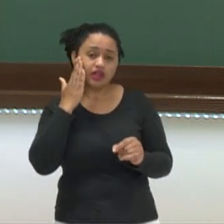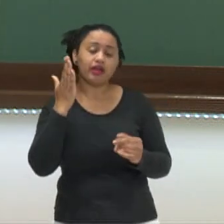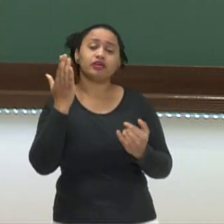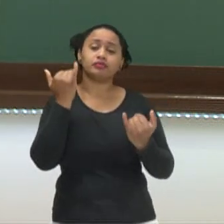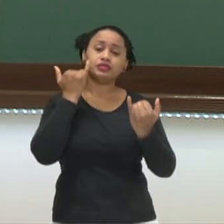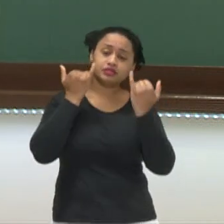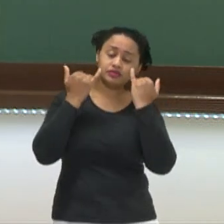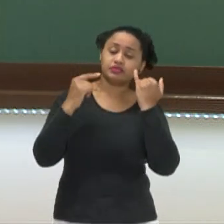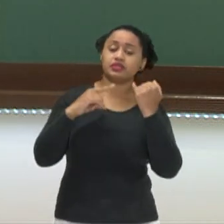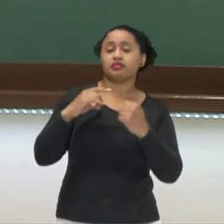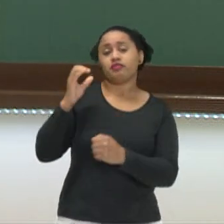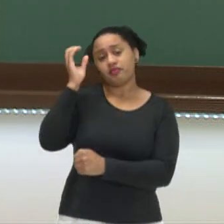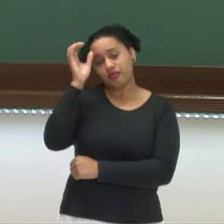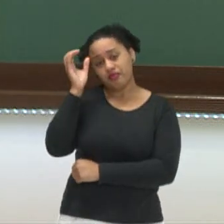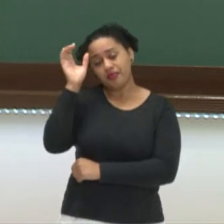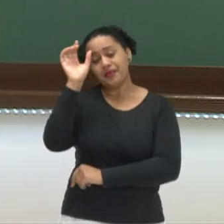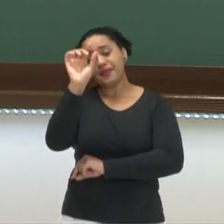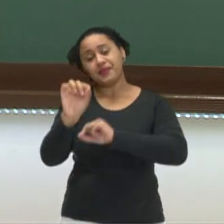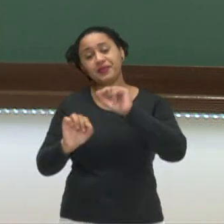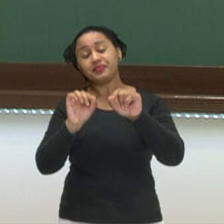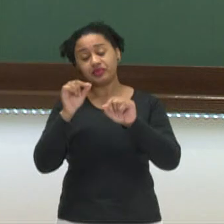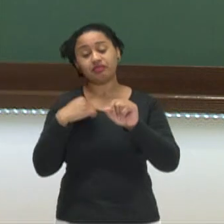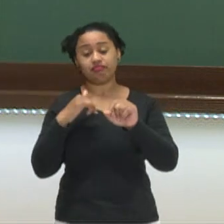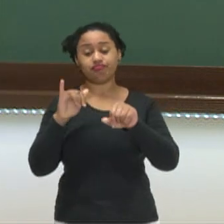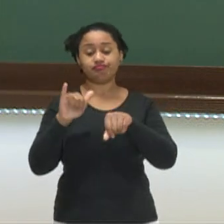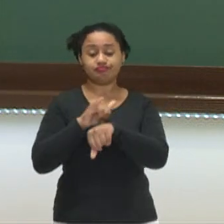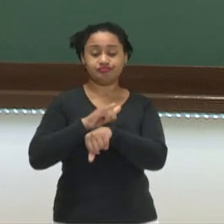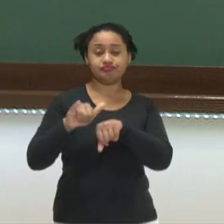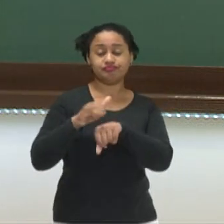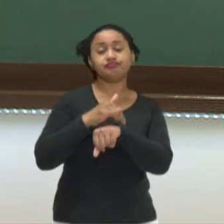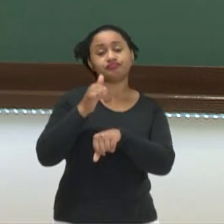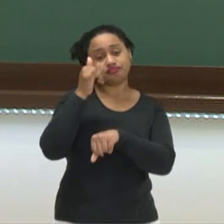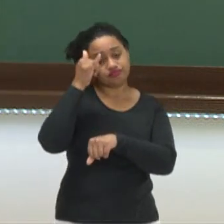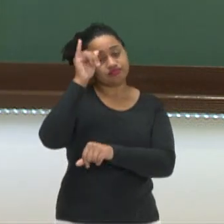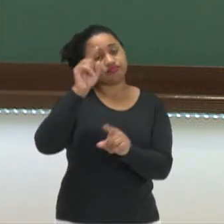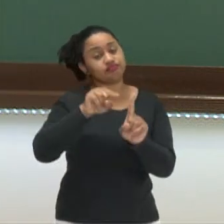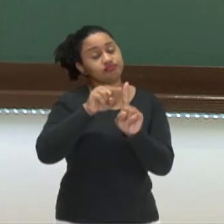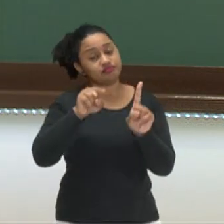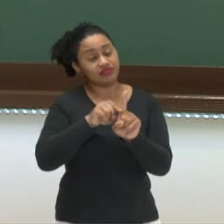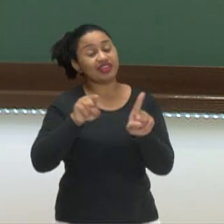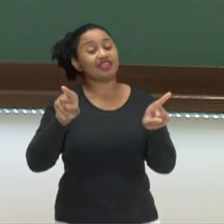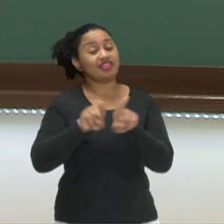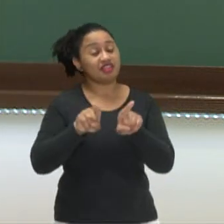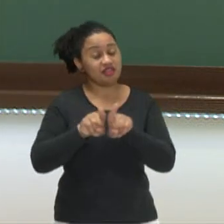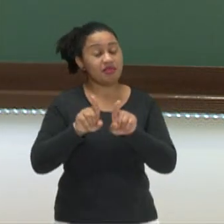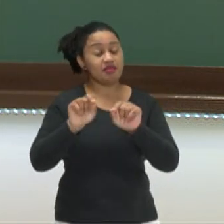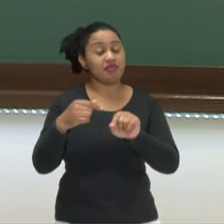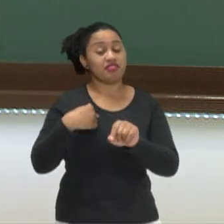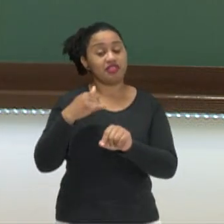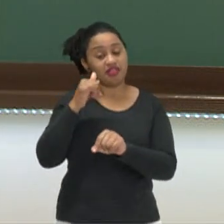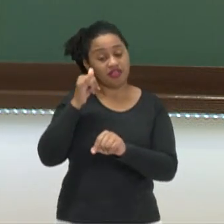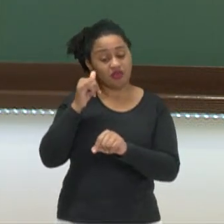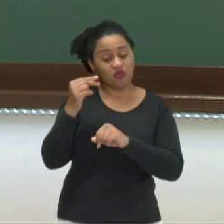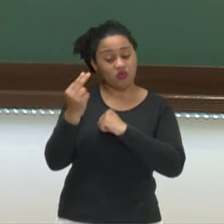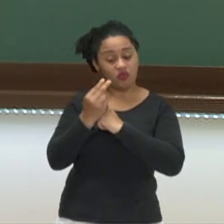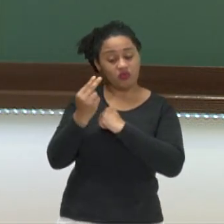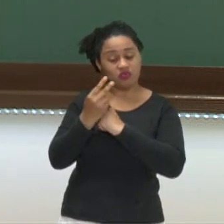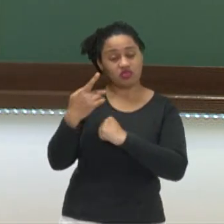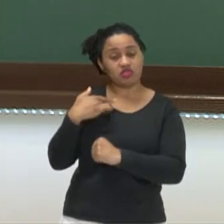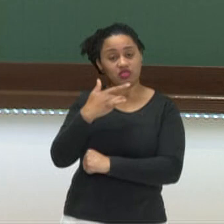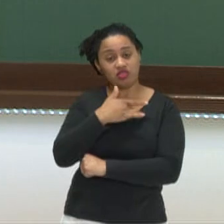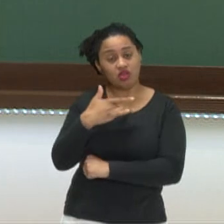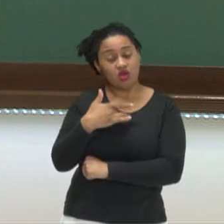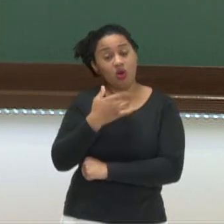estejam conscientes de que métodos anticoncepcionais também podem preservar sua saúde ou